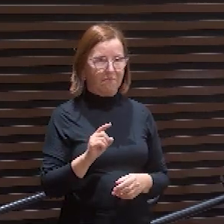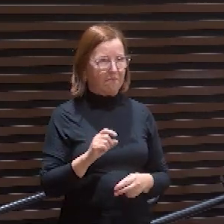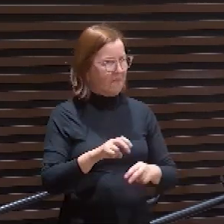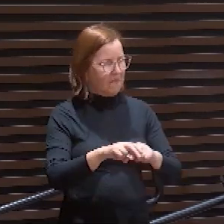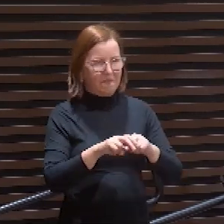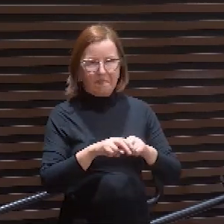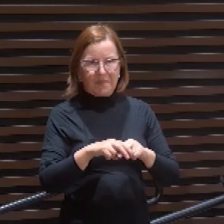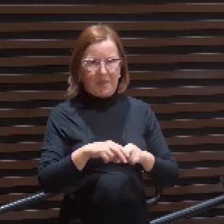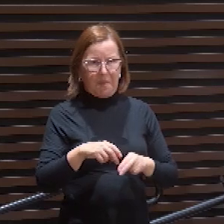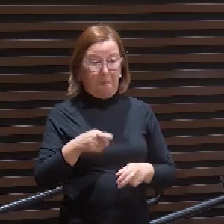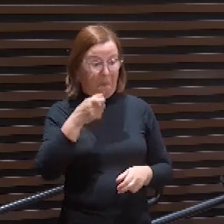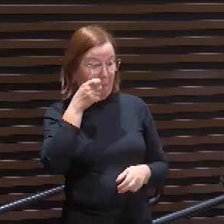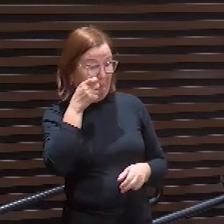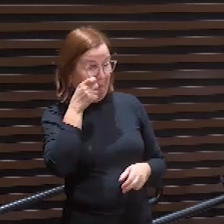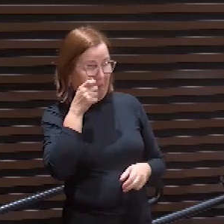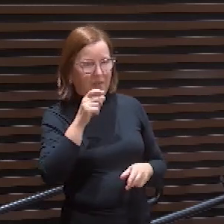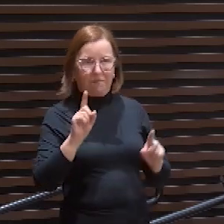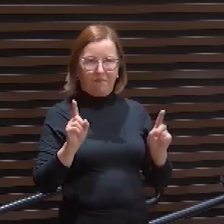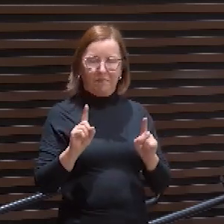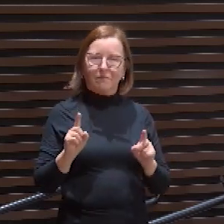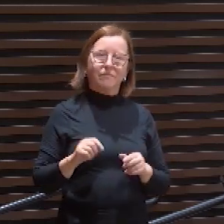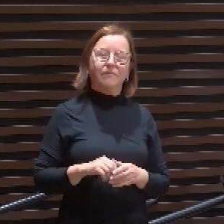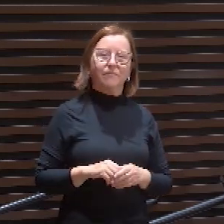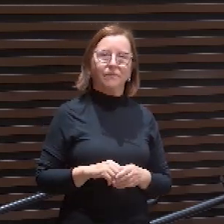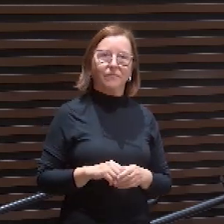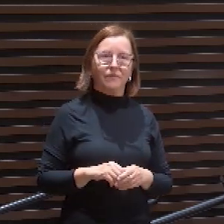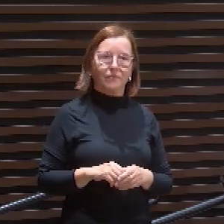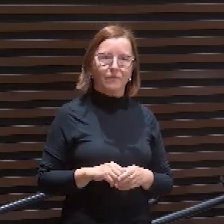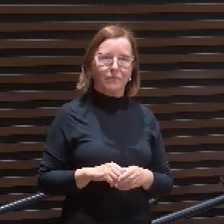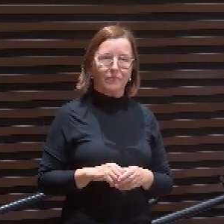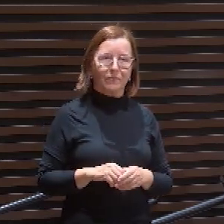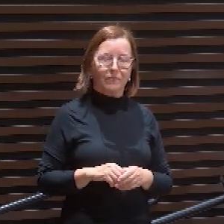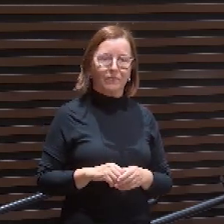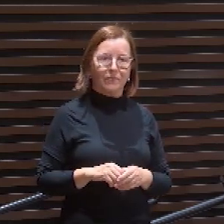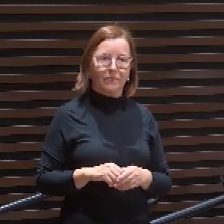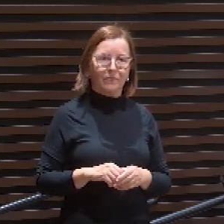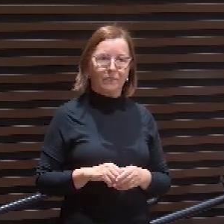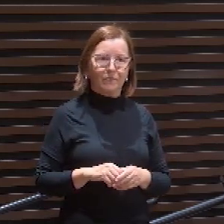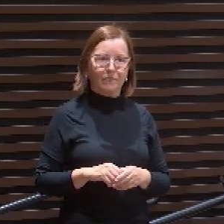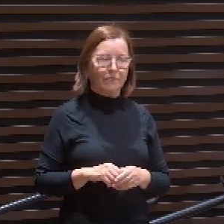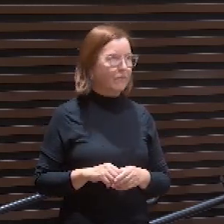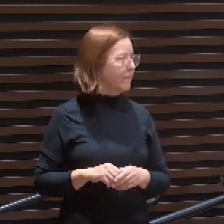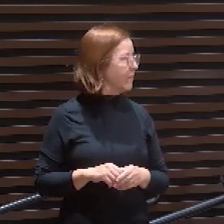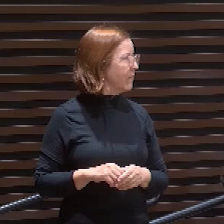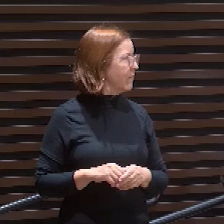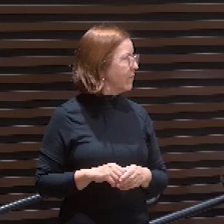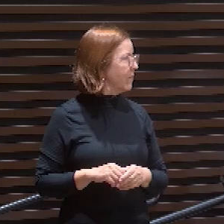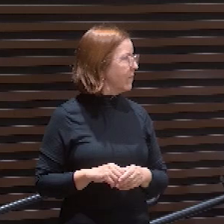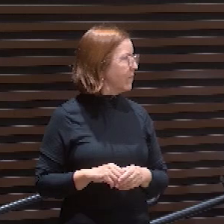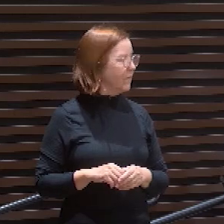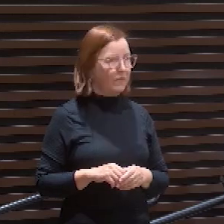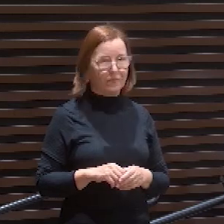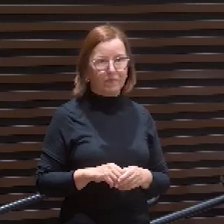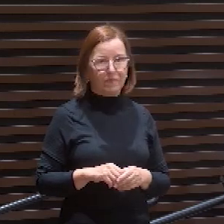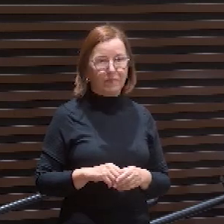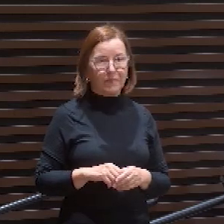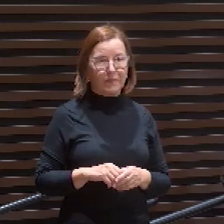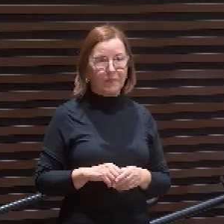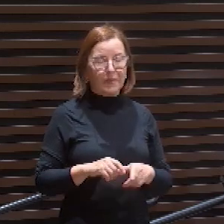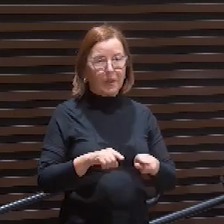interesse. Tem muita contribuição que é feita, eu vou contribuir para que Deus me abençoe.